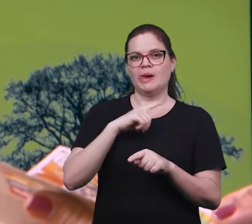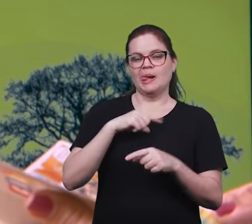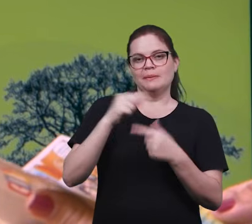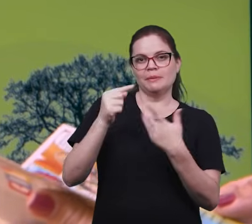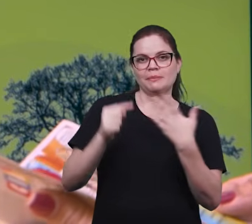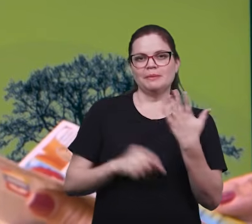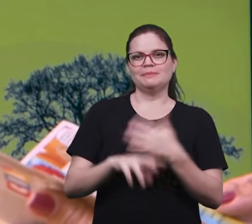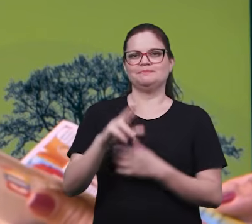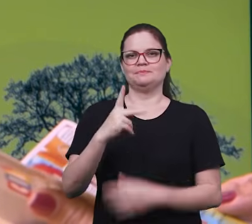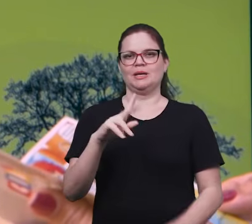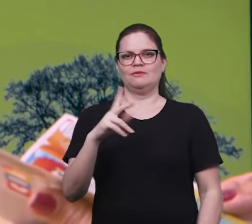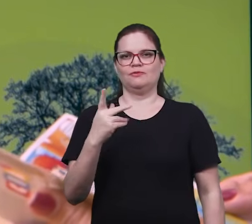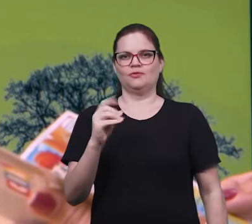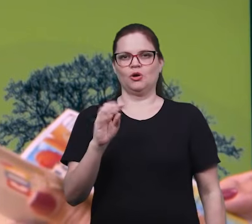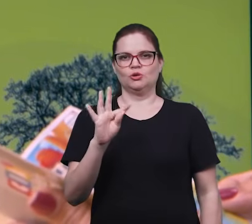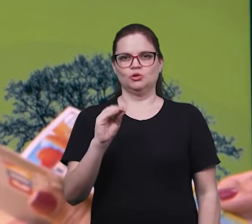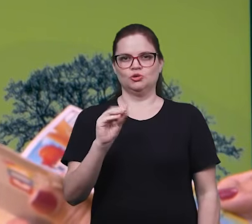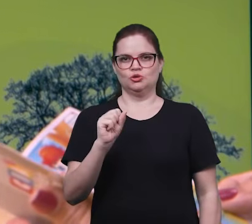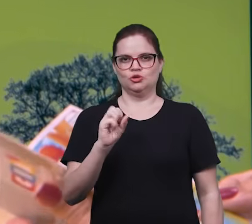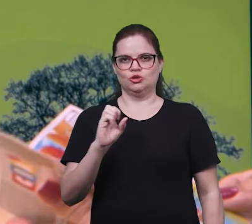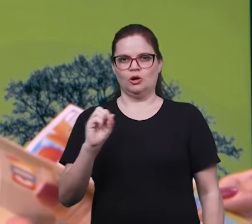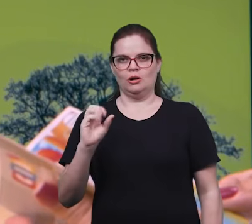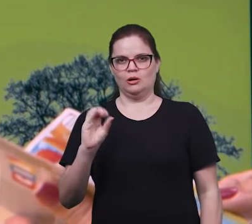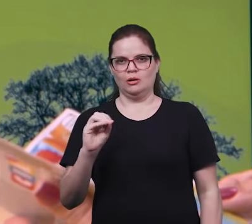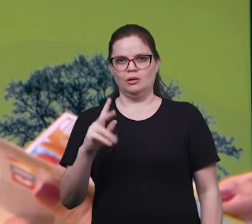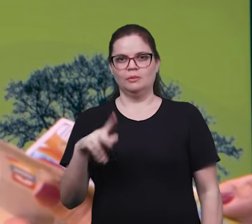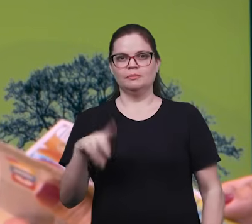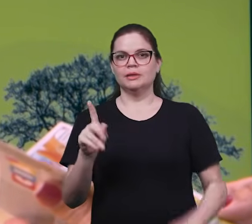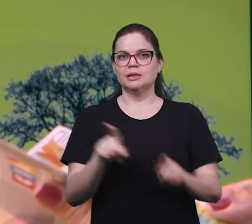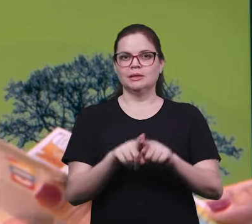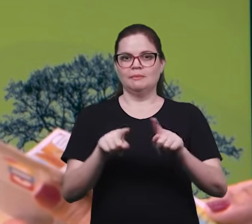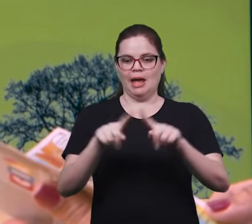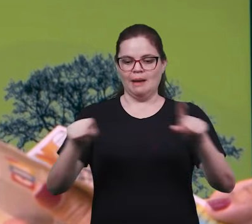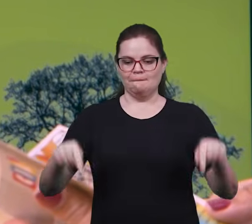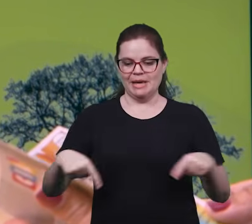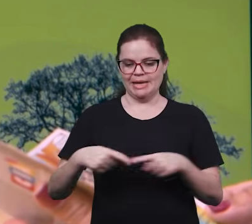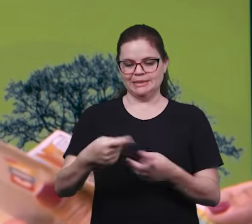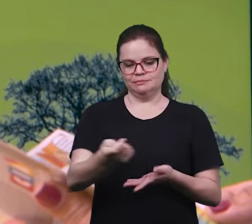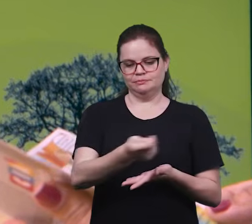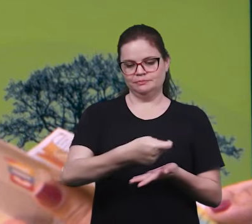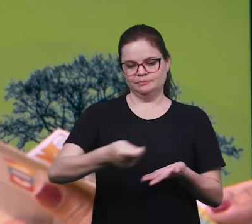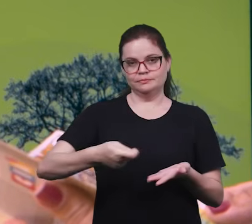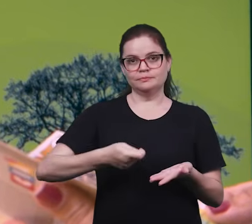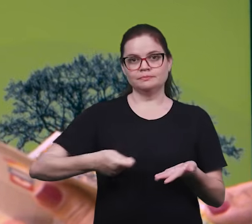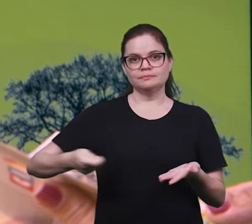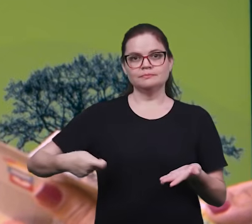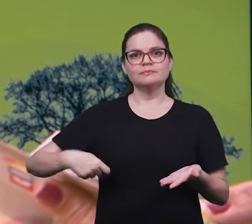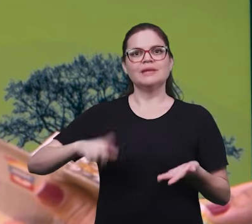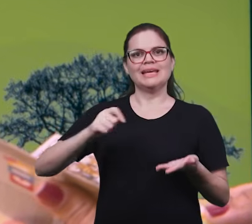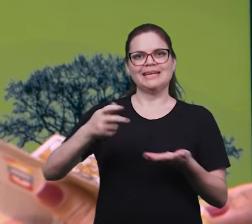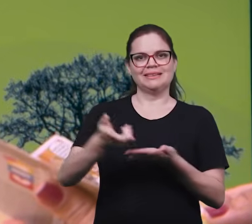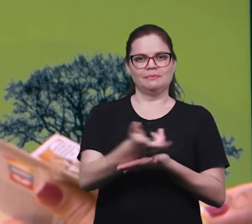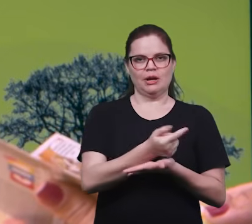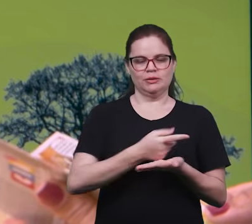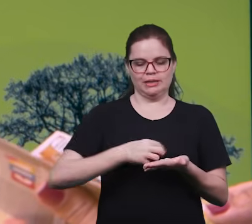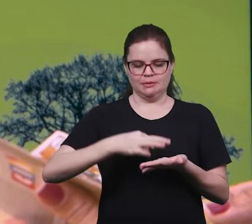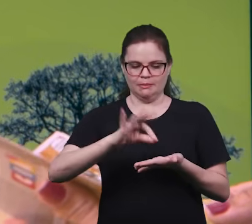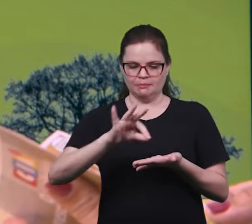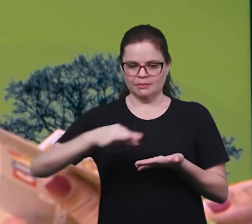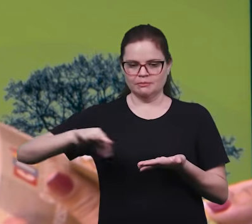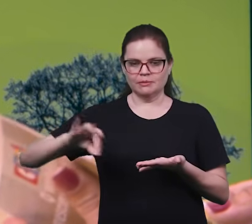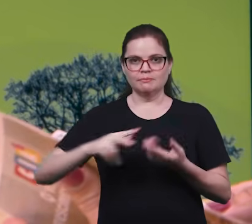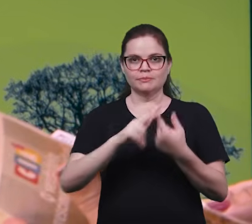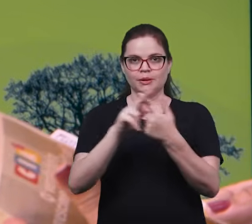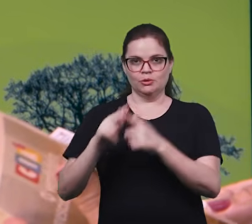Photoshop. Eu uso também uma mesa digitalizadora, que é para corrigir os desenhos manualmente. Então a elaboração